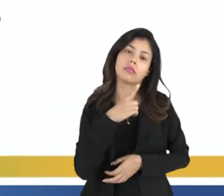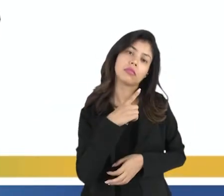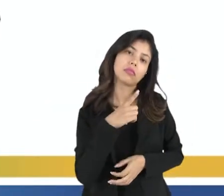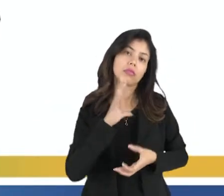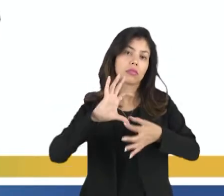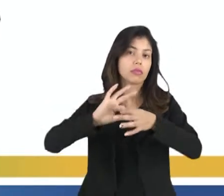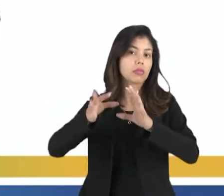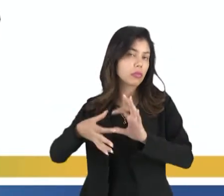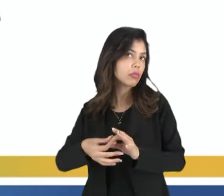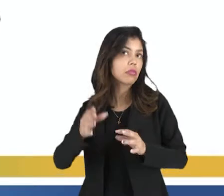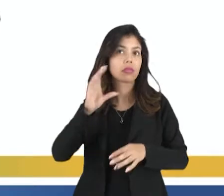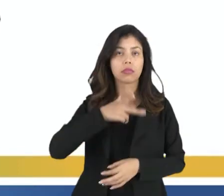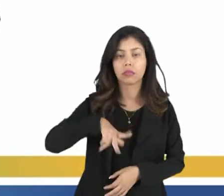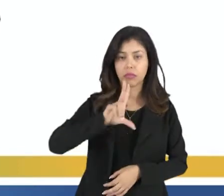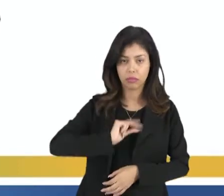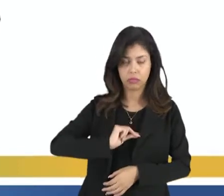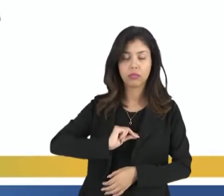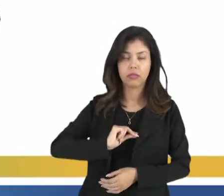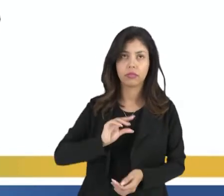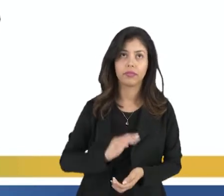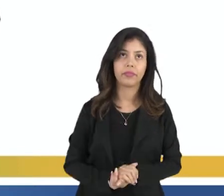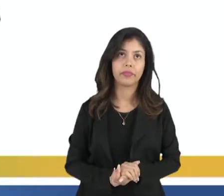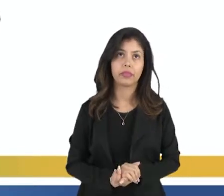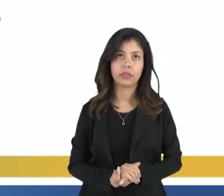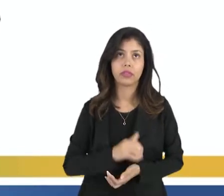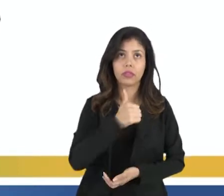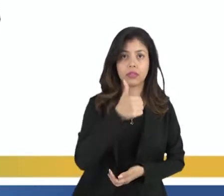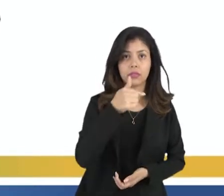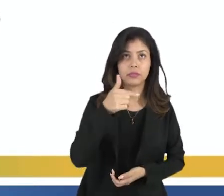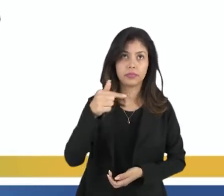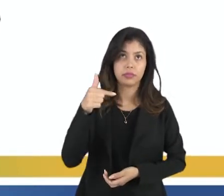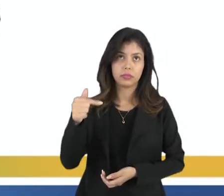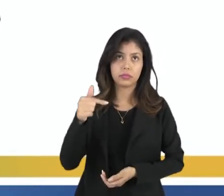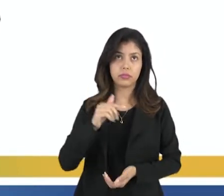tem o contexto aí de Portugal, né? A gente tem em